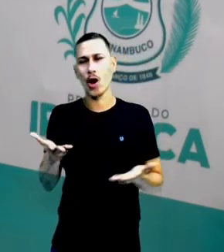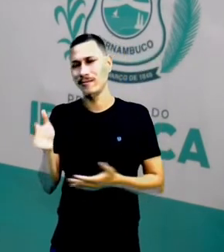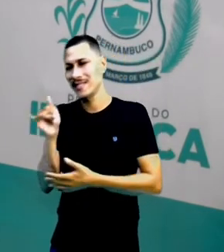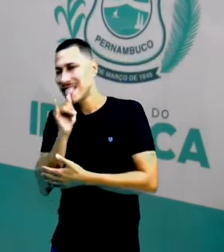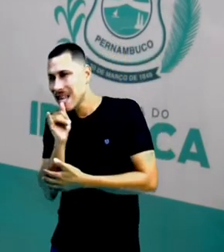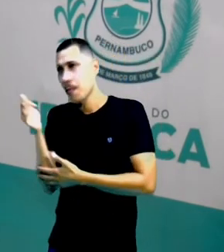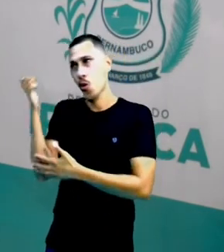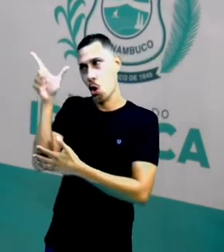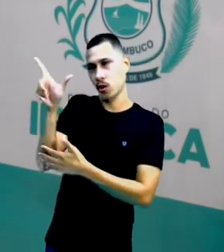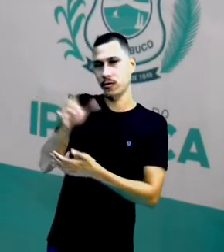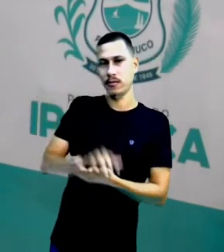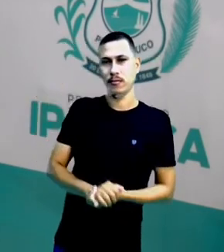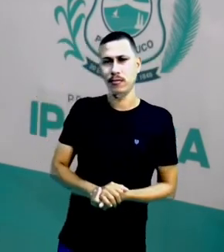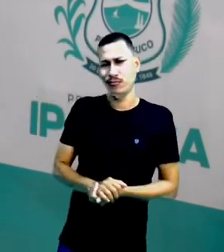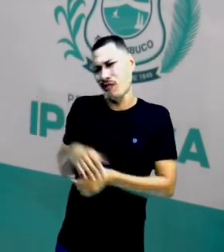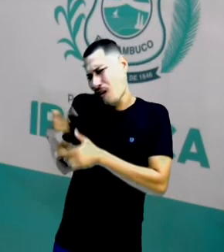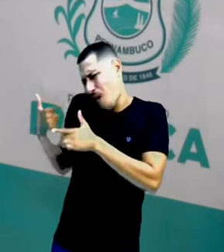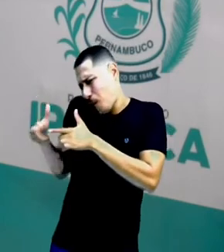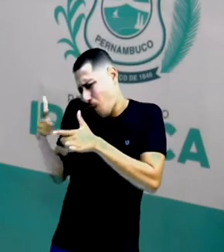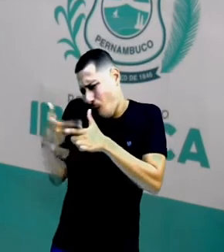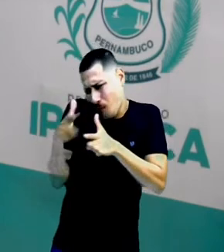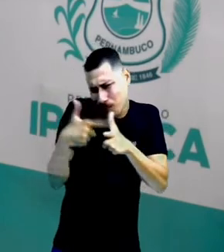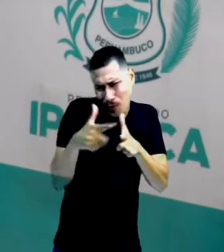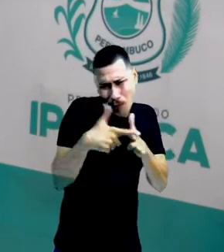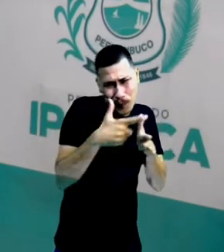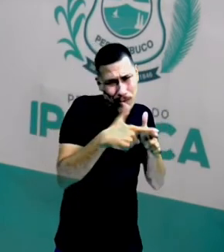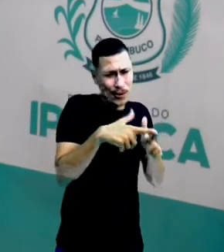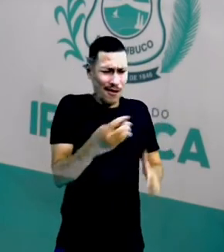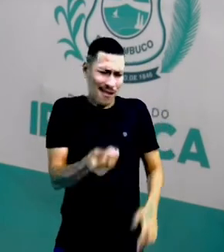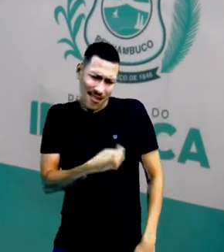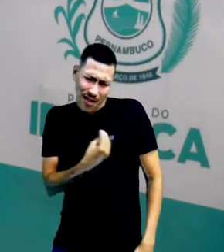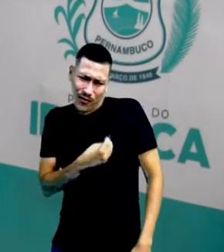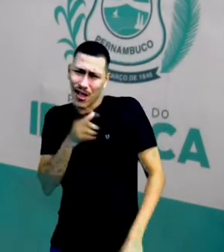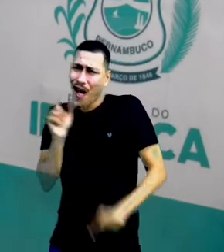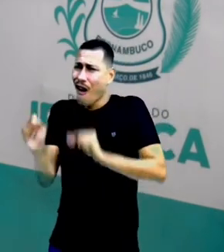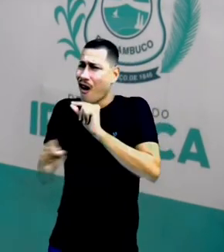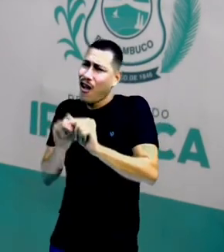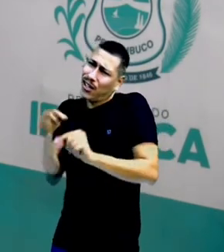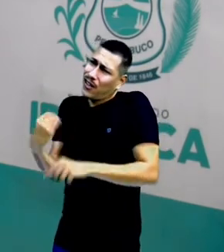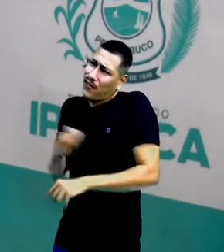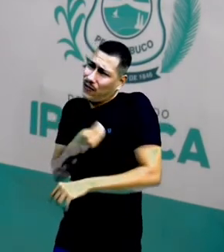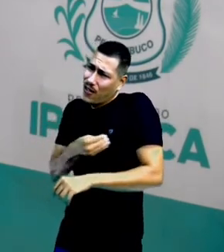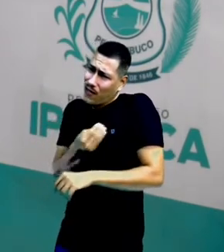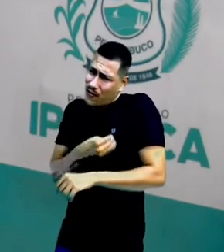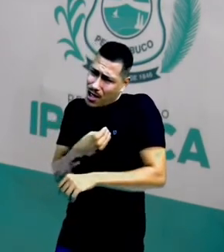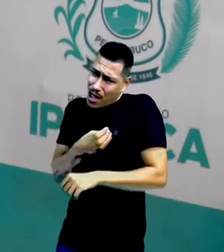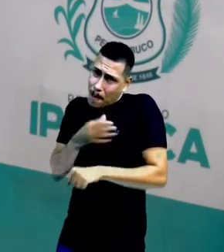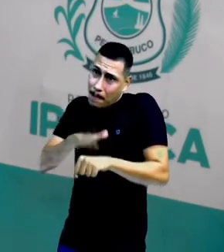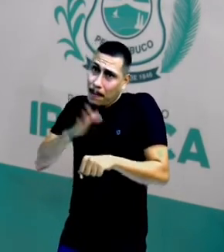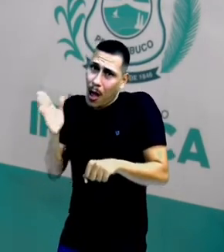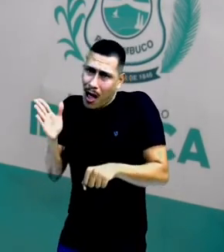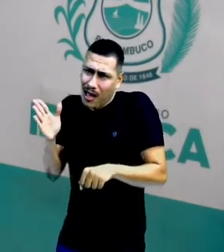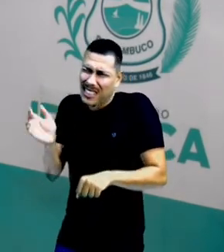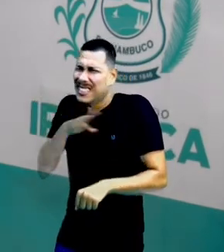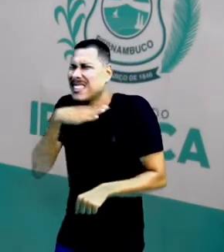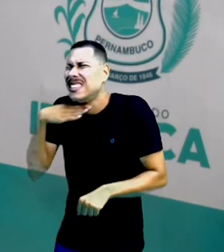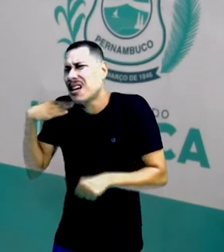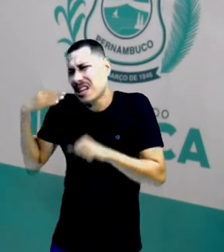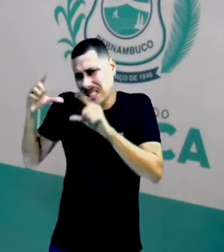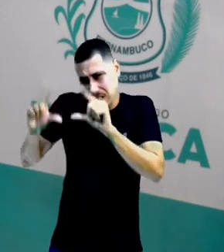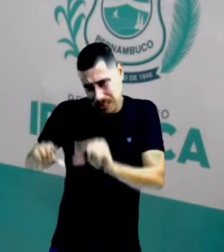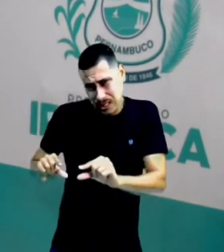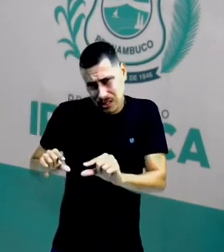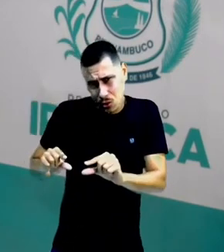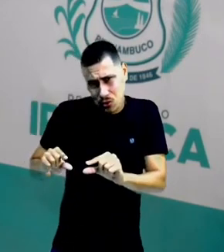exemplo. Probleminhas terrenos. Quem vive mais, morre menos? Do Milô